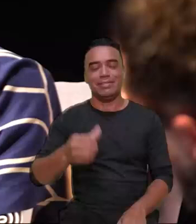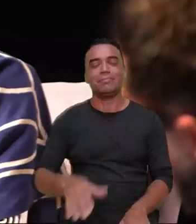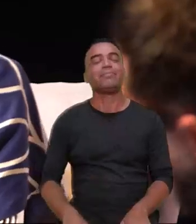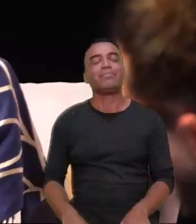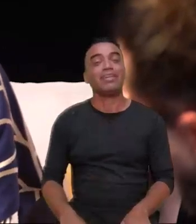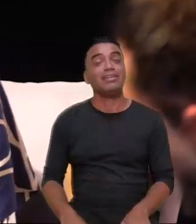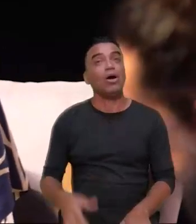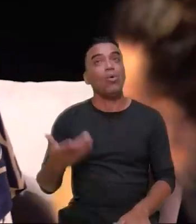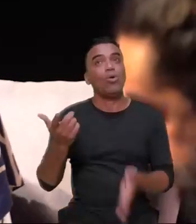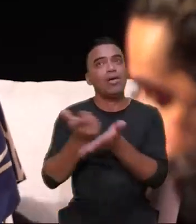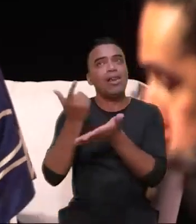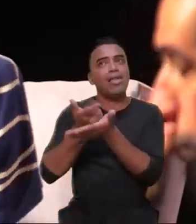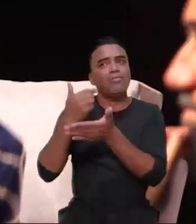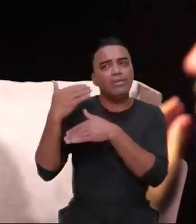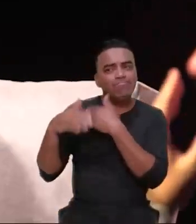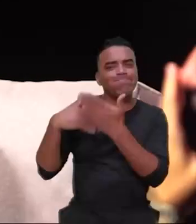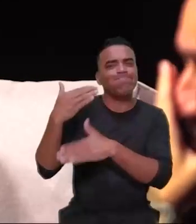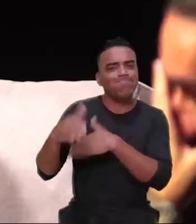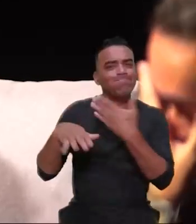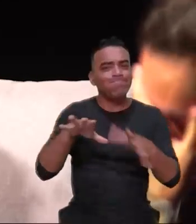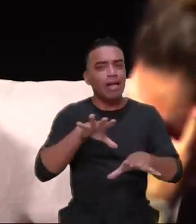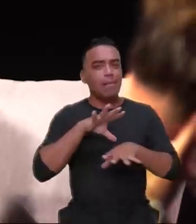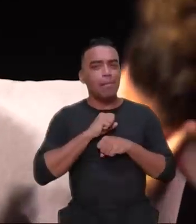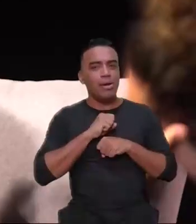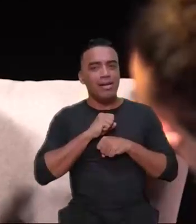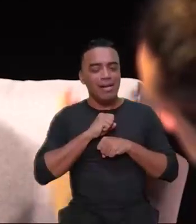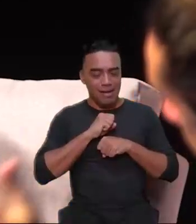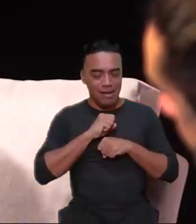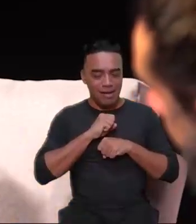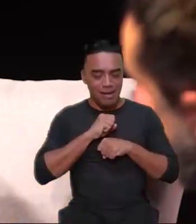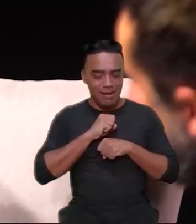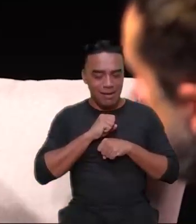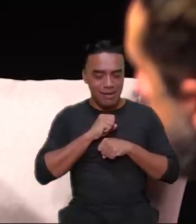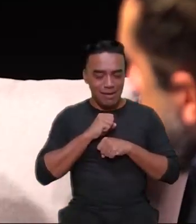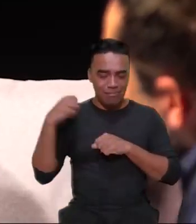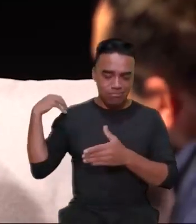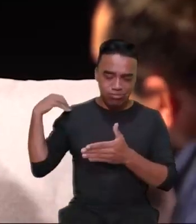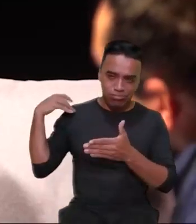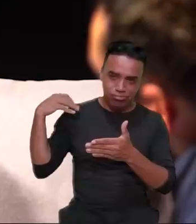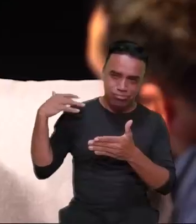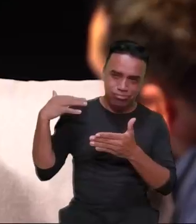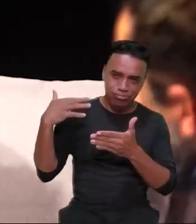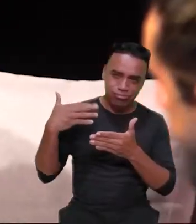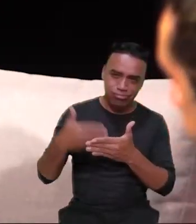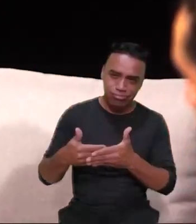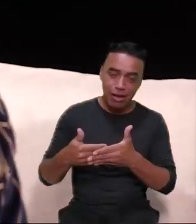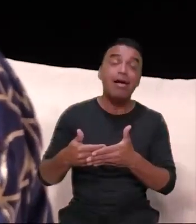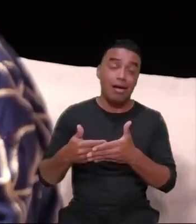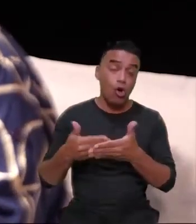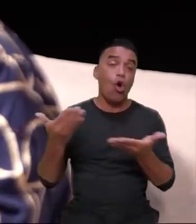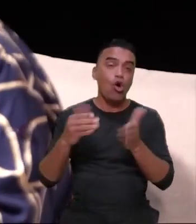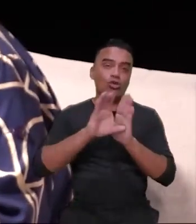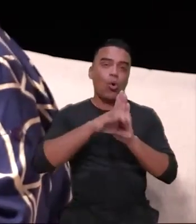Então, ele vem sendo construído e apropriado ao longo do tempo, e hoje realmente tem um boom.